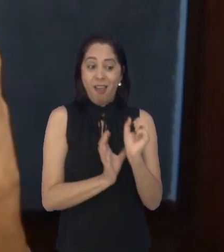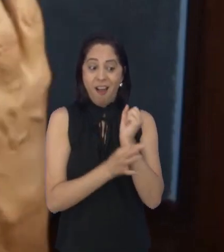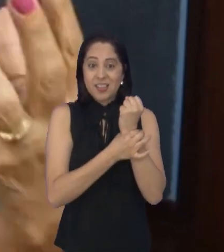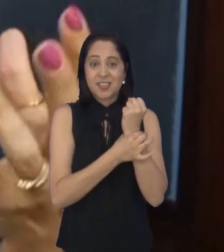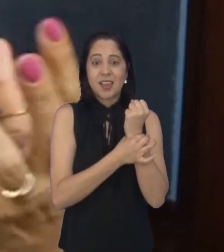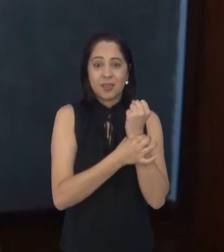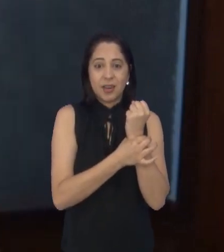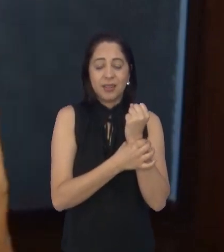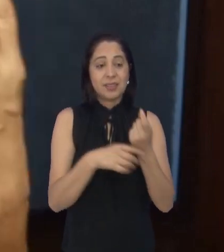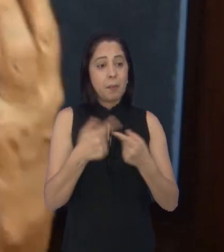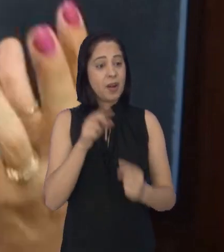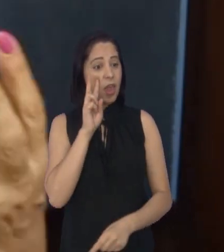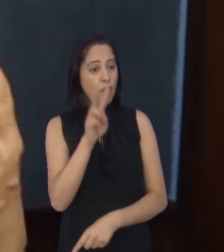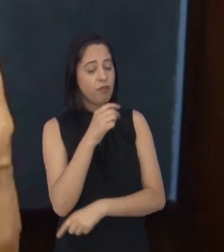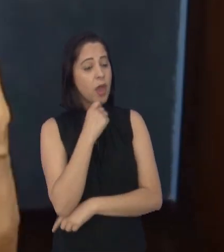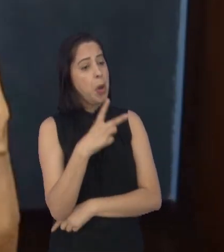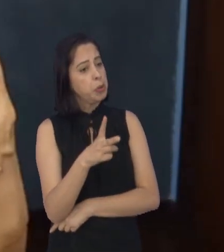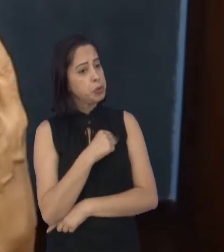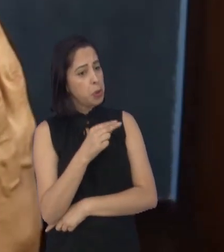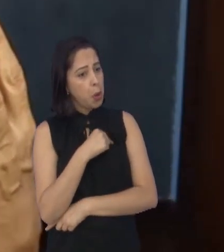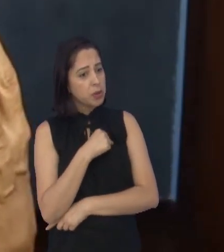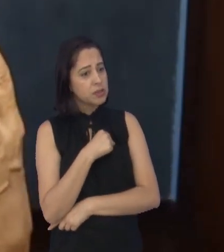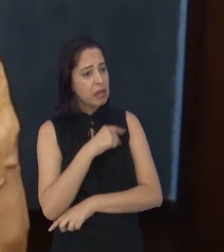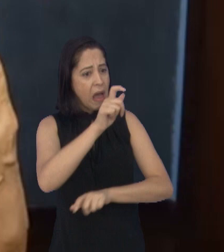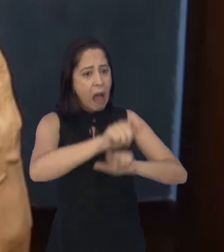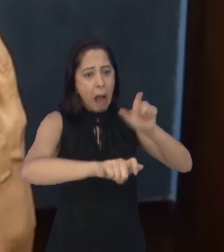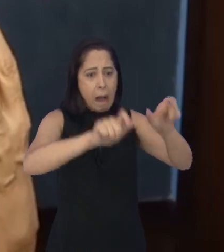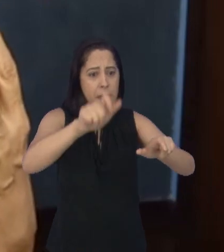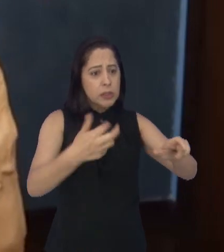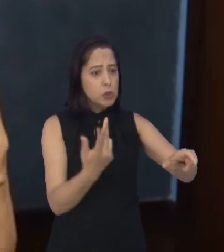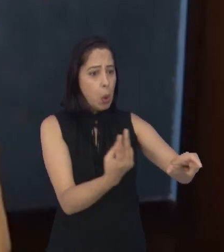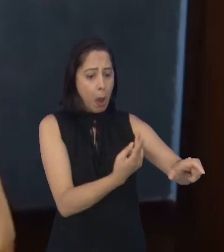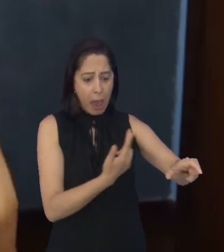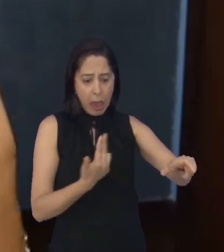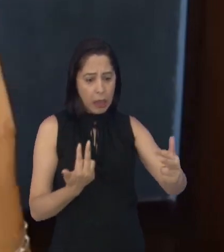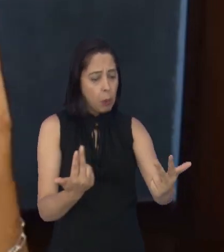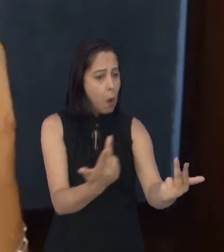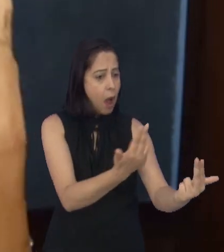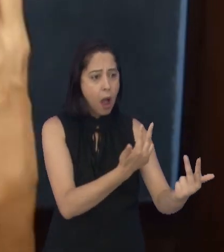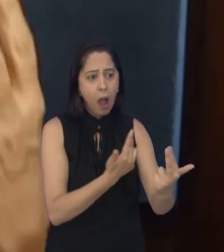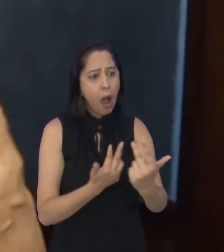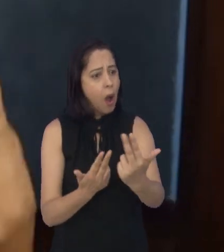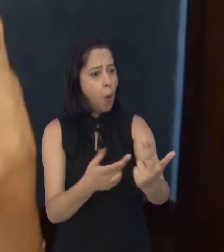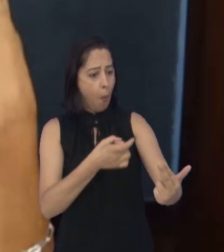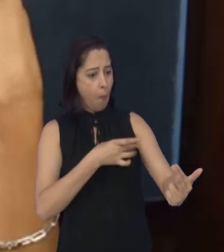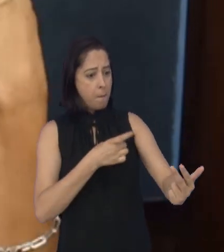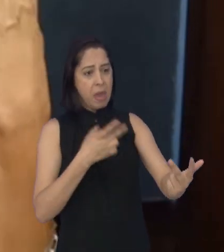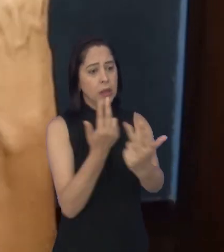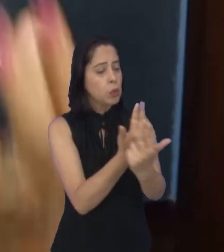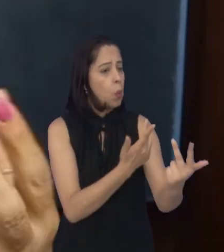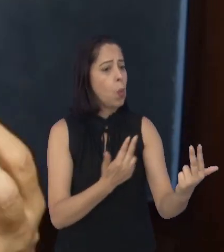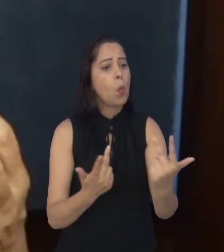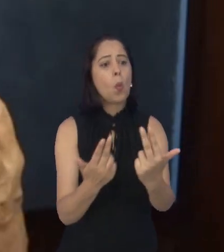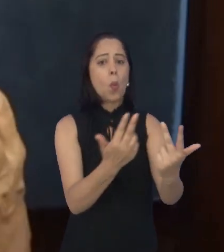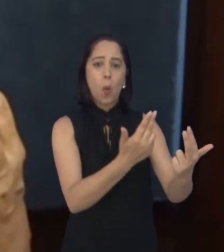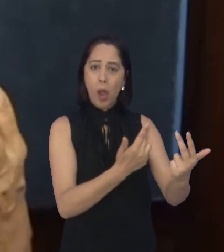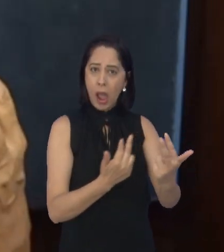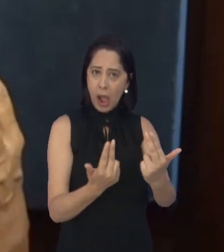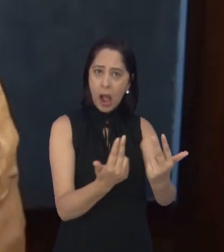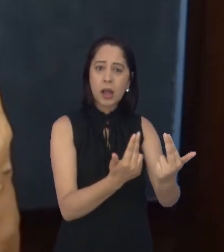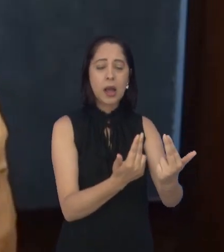você vê ali todo mundo no mesmo barco, todo mundo conseguindo, todo mundo